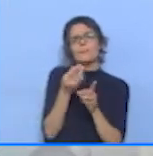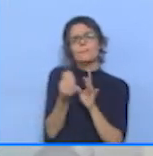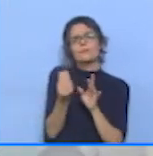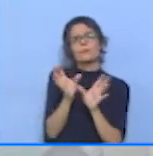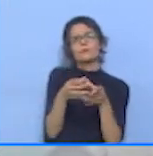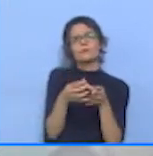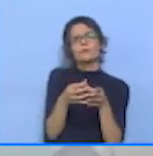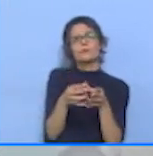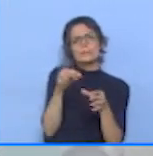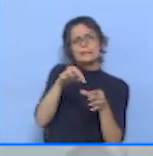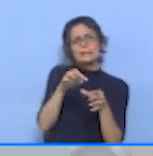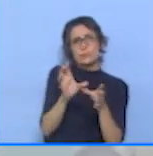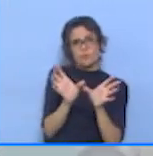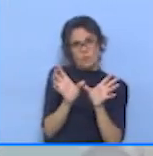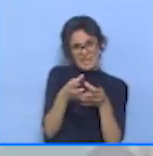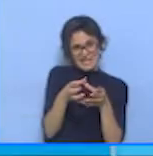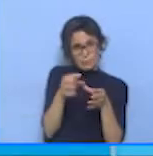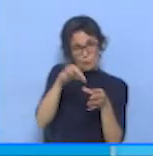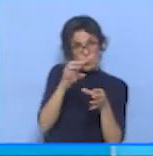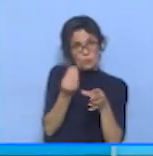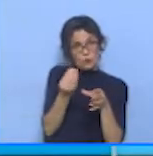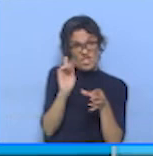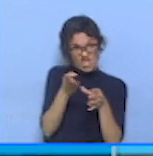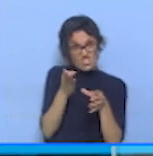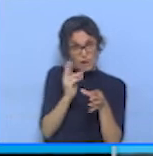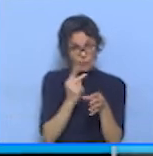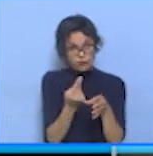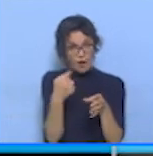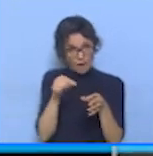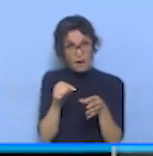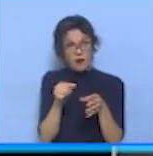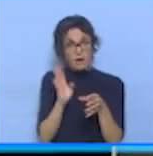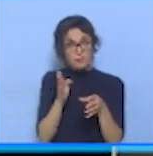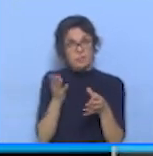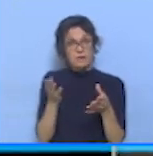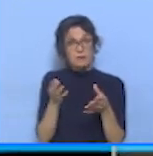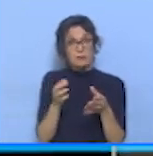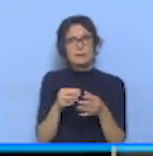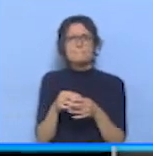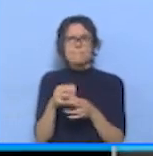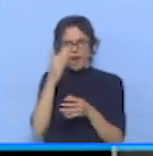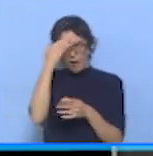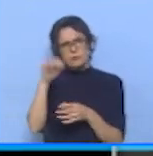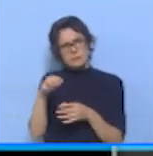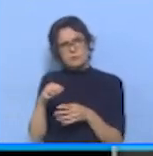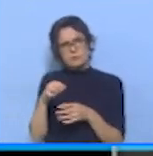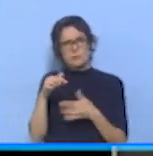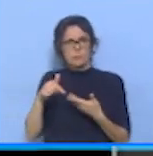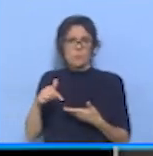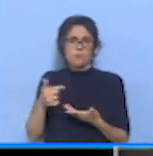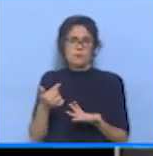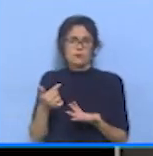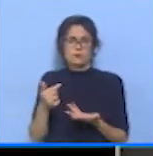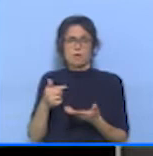essa transformação, essa conversão ecológica? Eu penso que sim. Nós não temos, talvez na rua, tantos católicos ou não